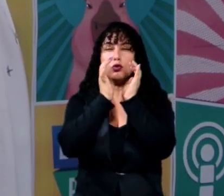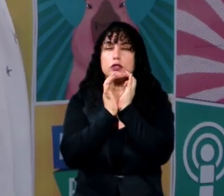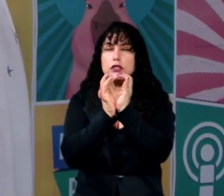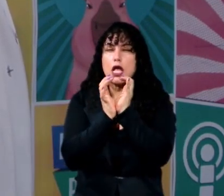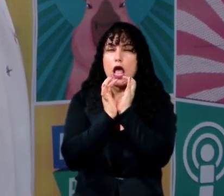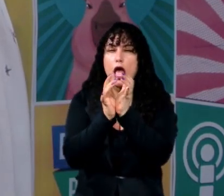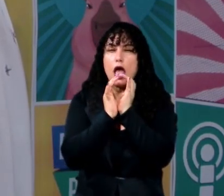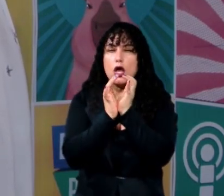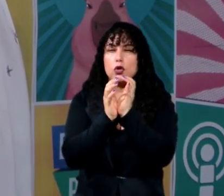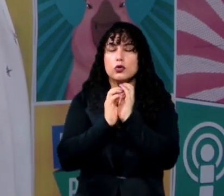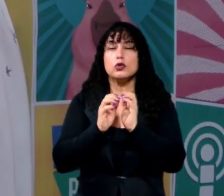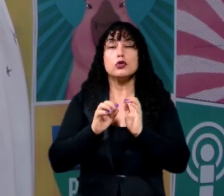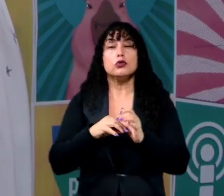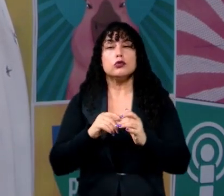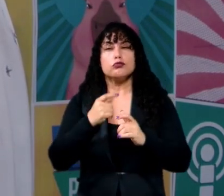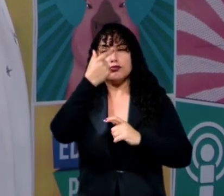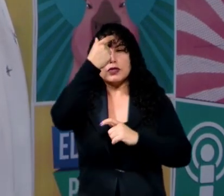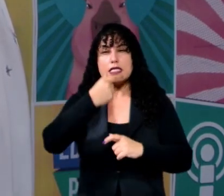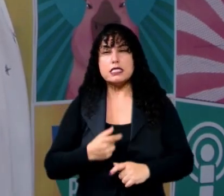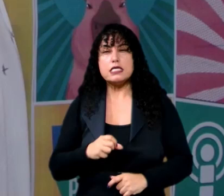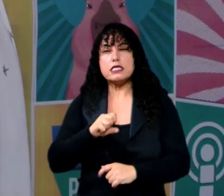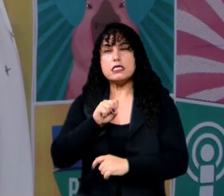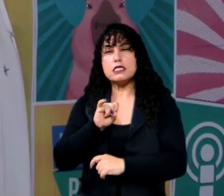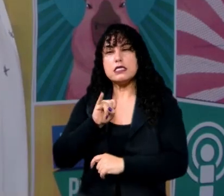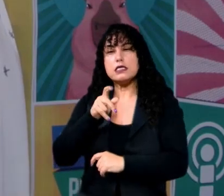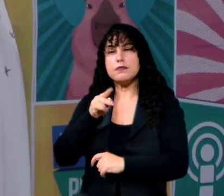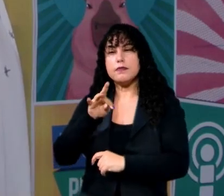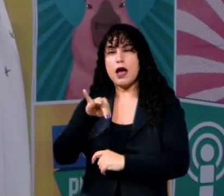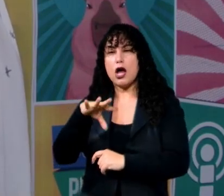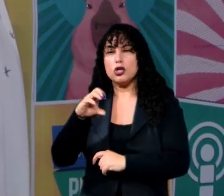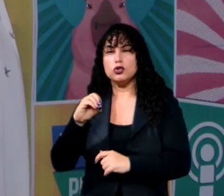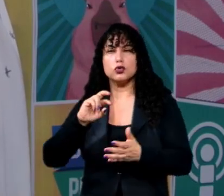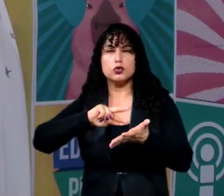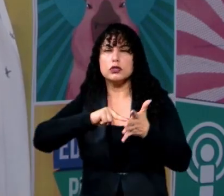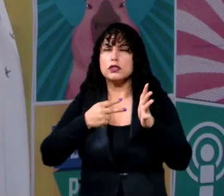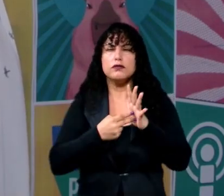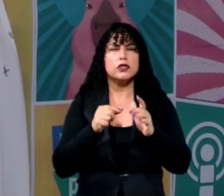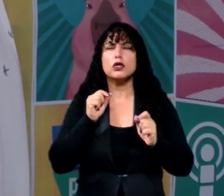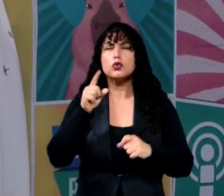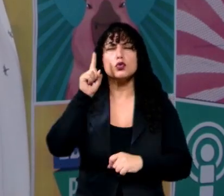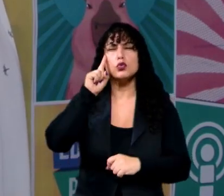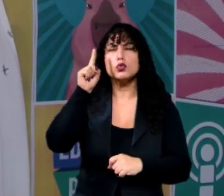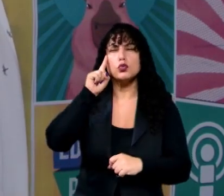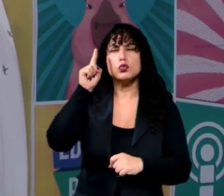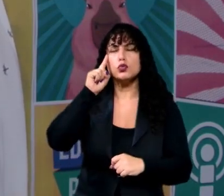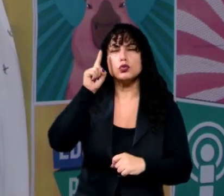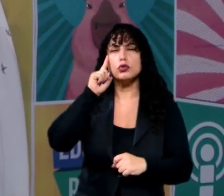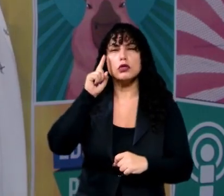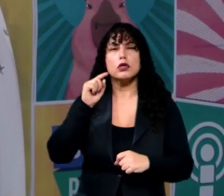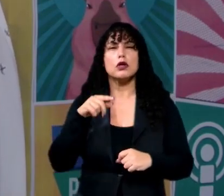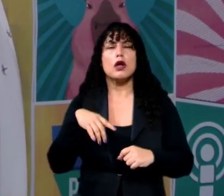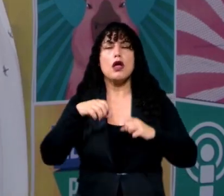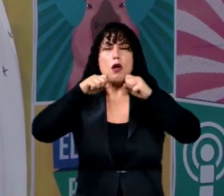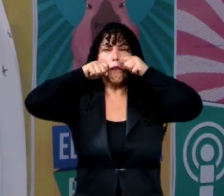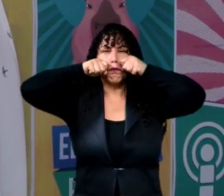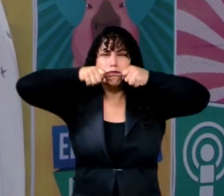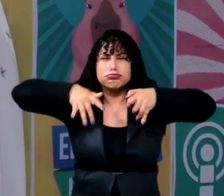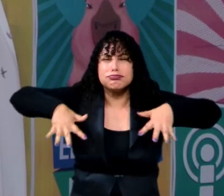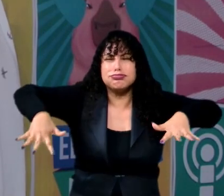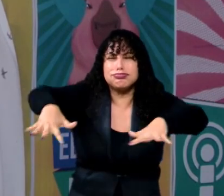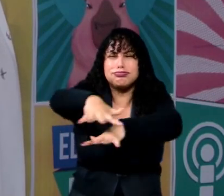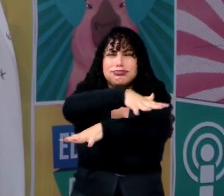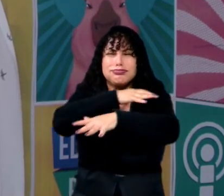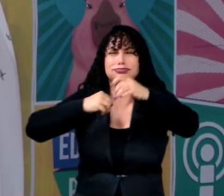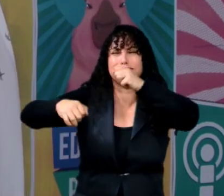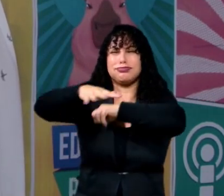nosso sistema nervoso simpático. O que isso significa no cotidiano? Eu poluo o meu